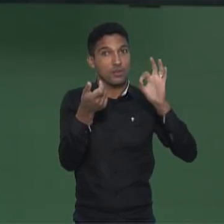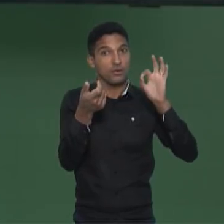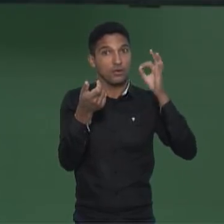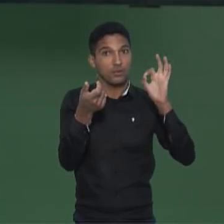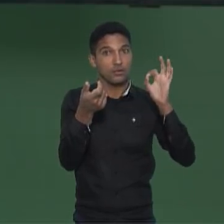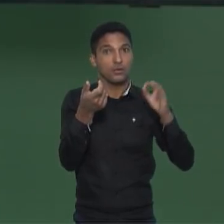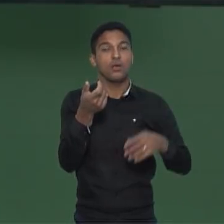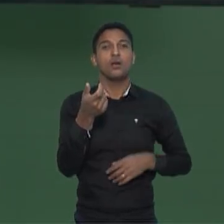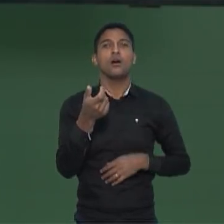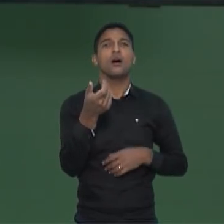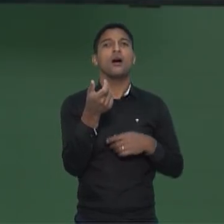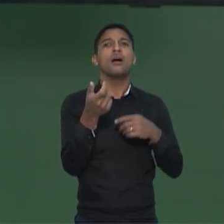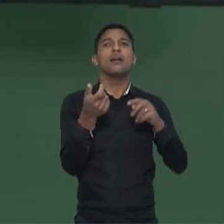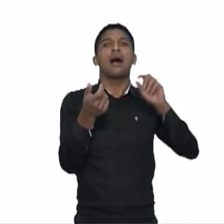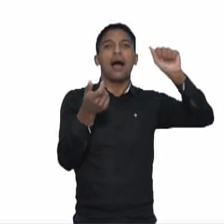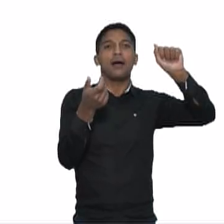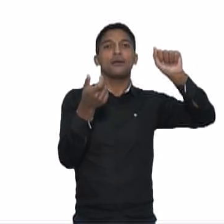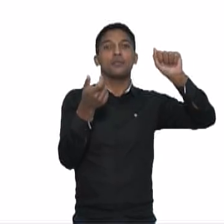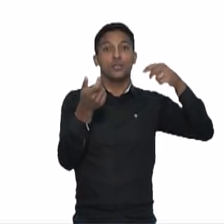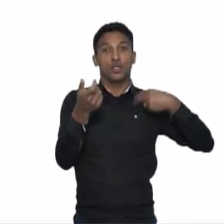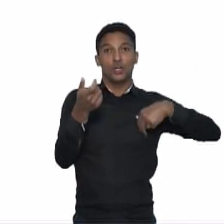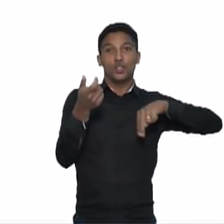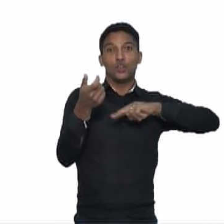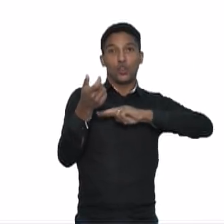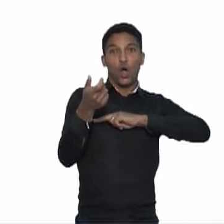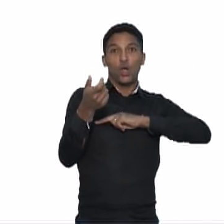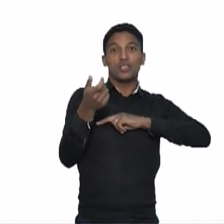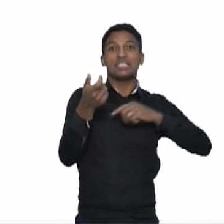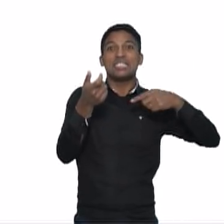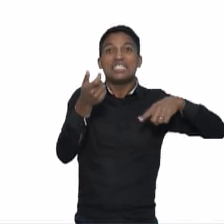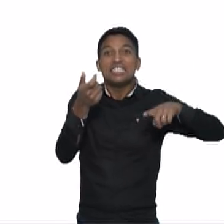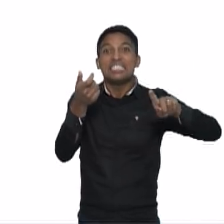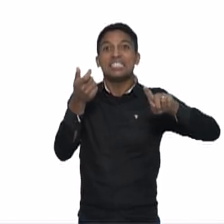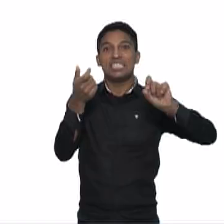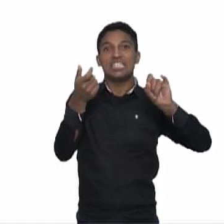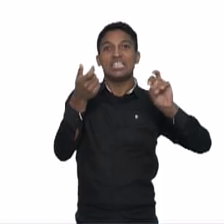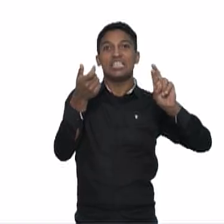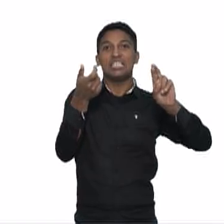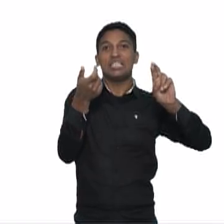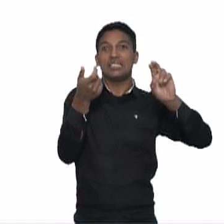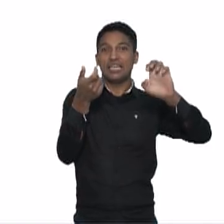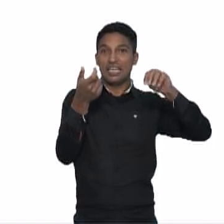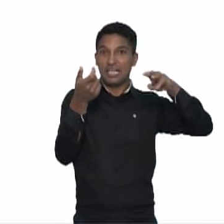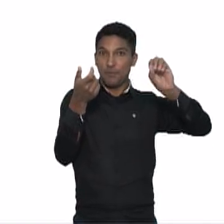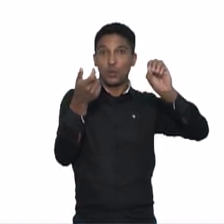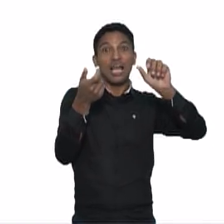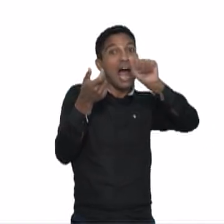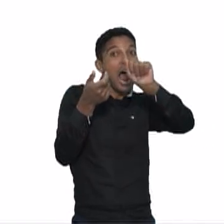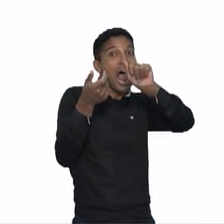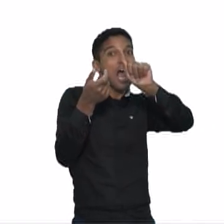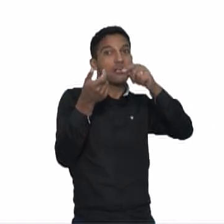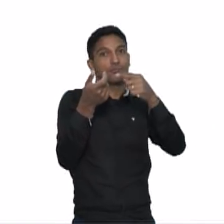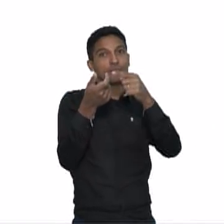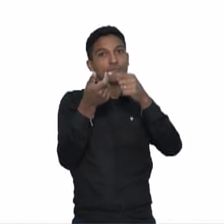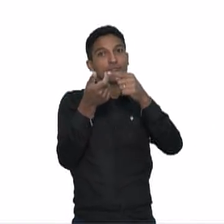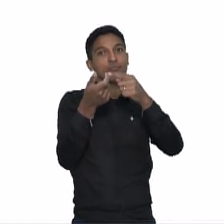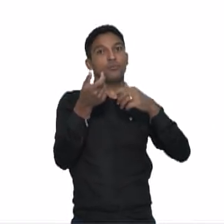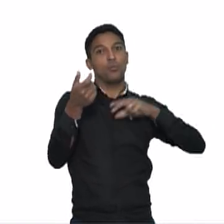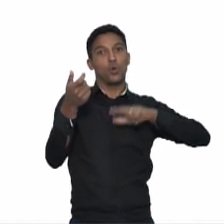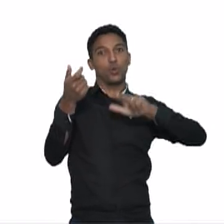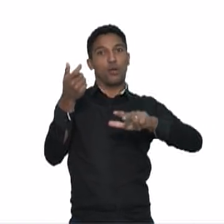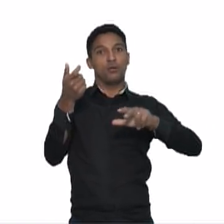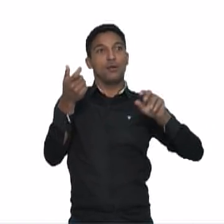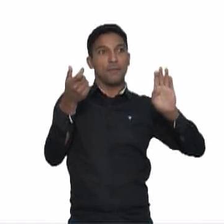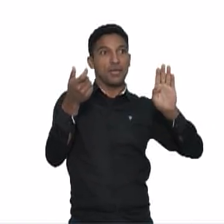Letra A, nós iremos a Portugal. Letra B, ele não simpatizou com ela.